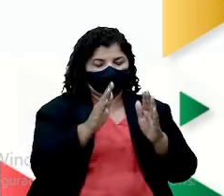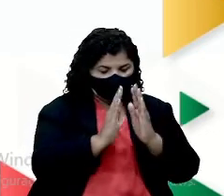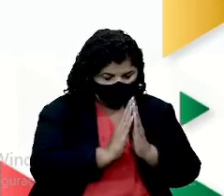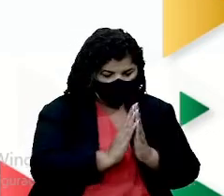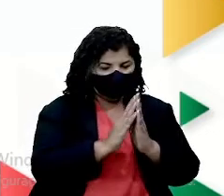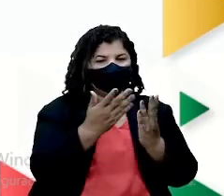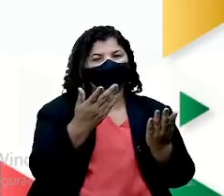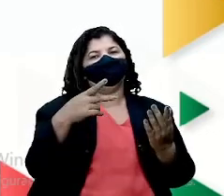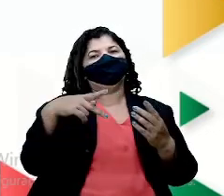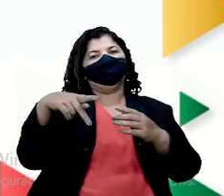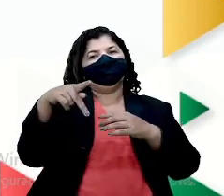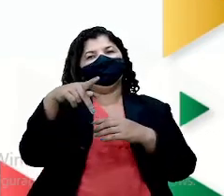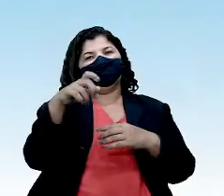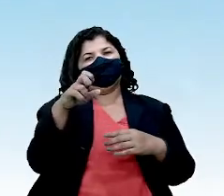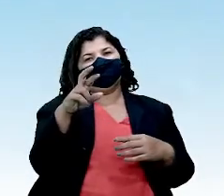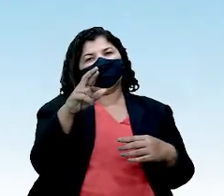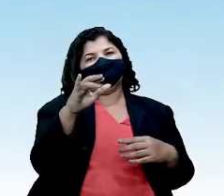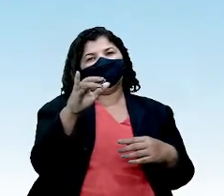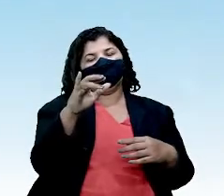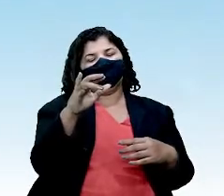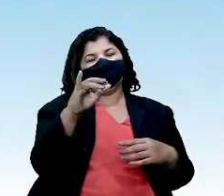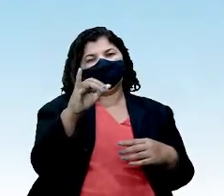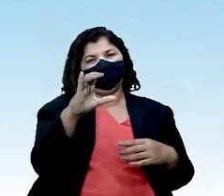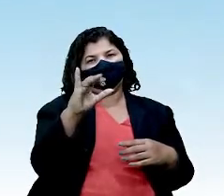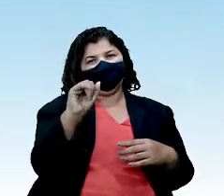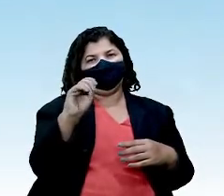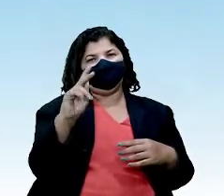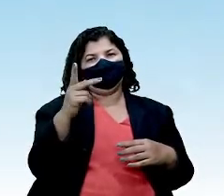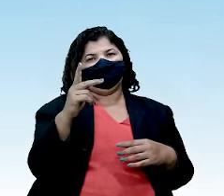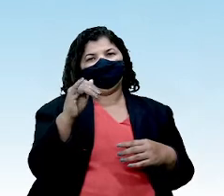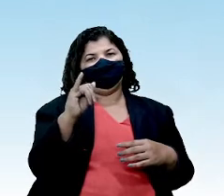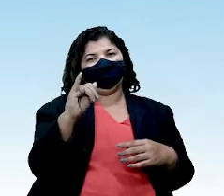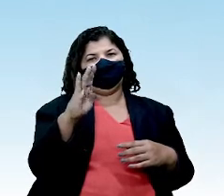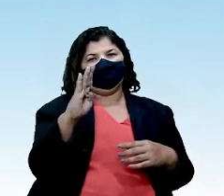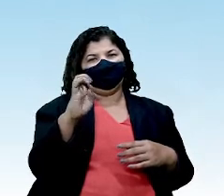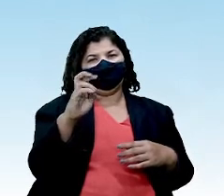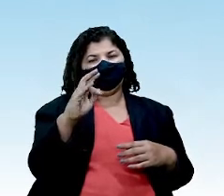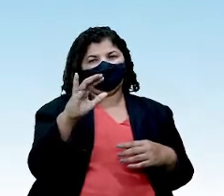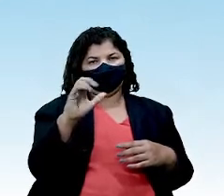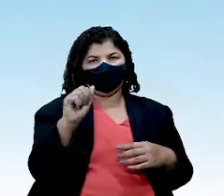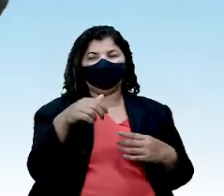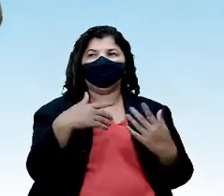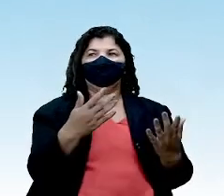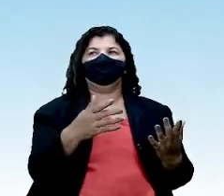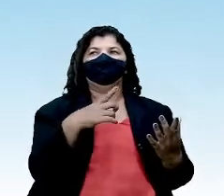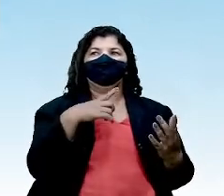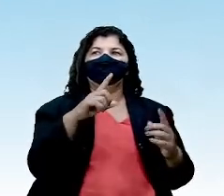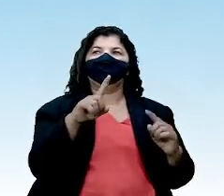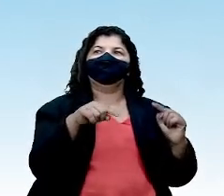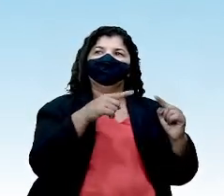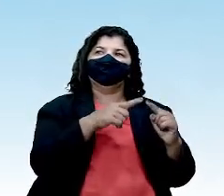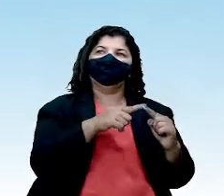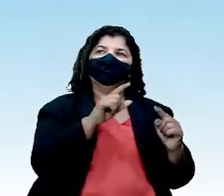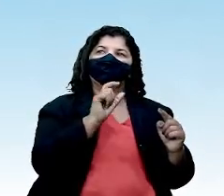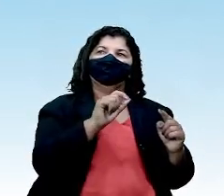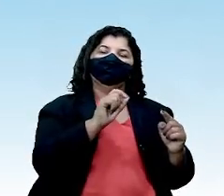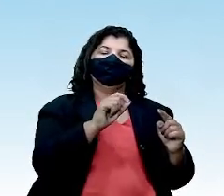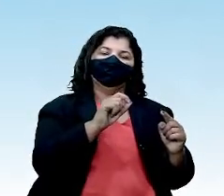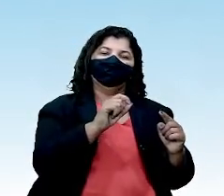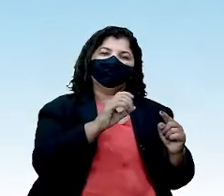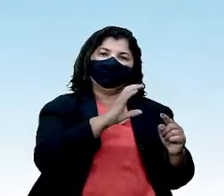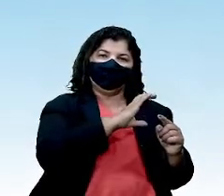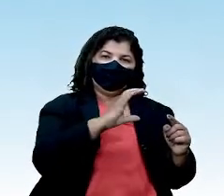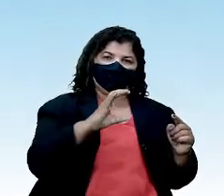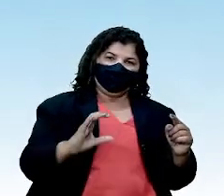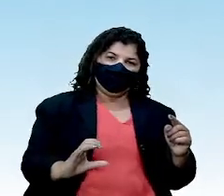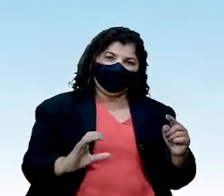são chamadas de reconquista, pois o objetivo dos cristãos era justamente o que? Reconquistar as